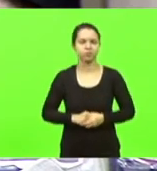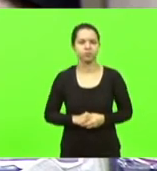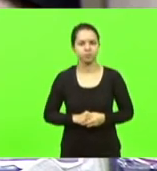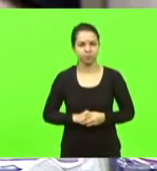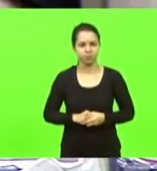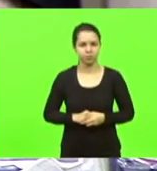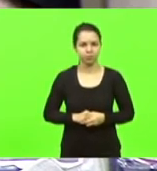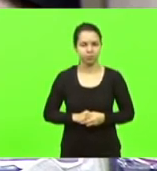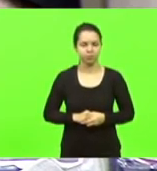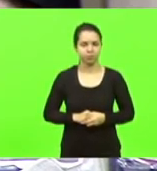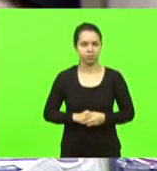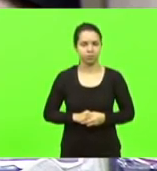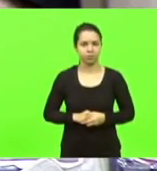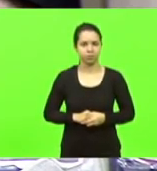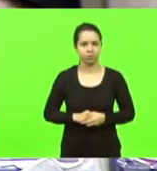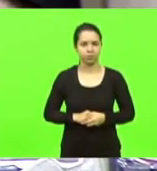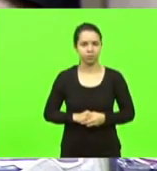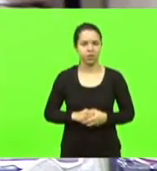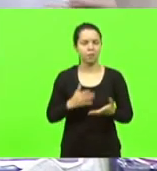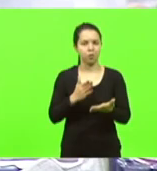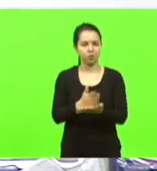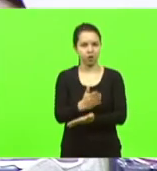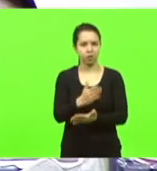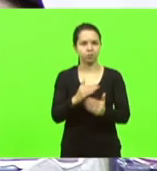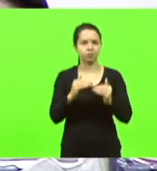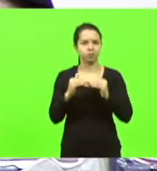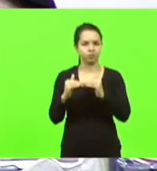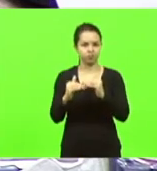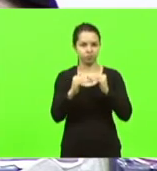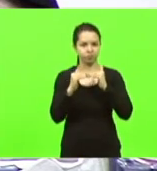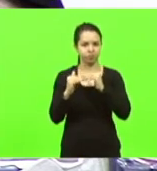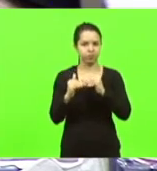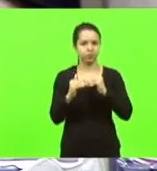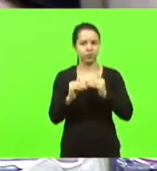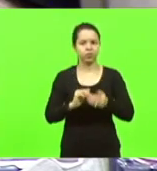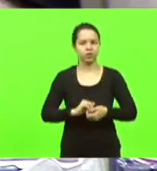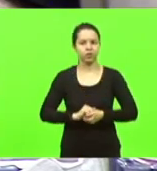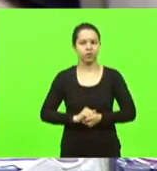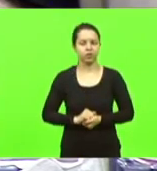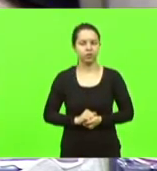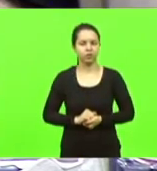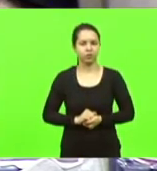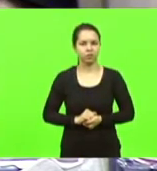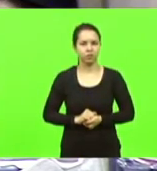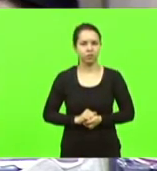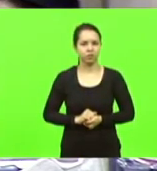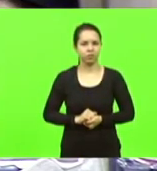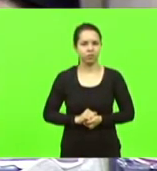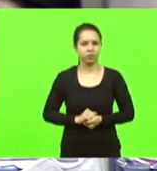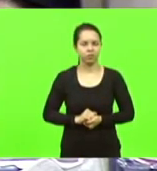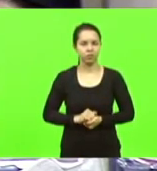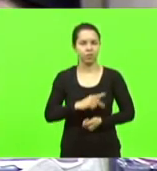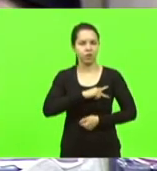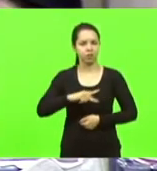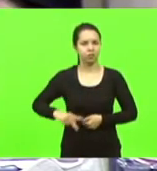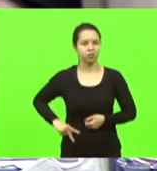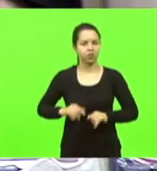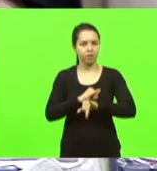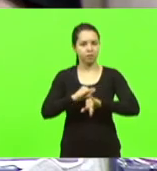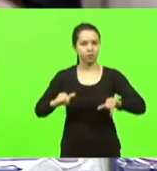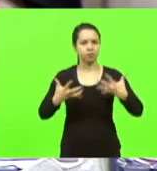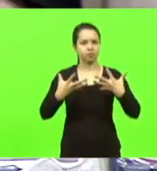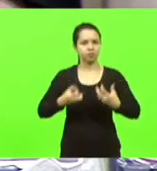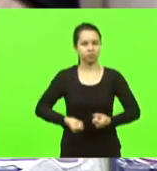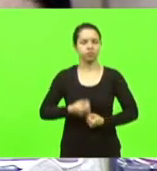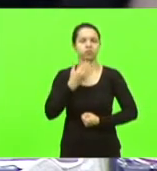aprovam permanece como se encontra aprovado por unanimidade a esta presidência comunica que